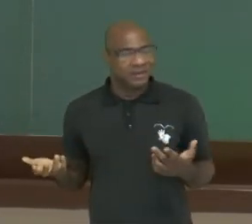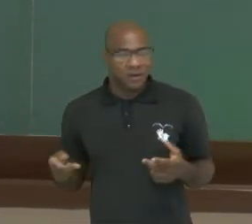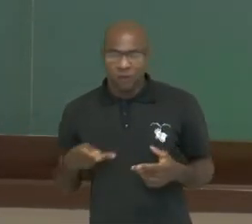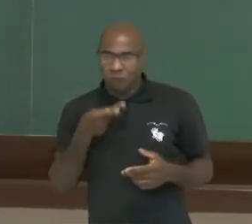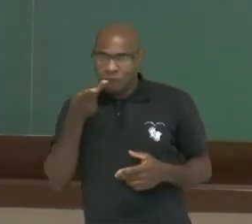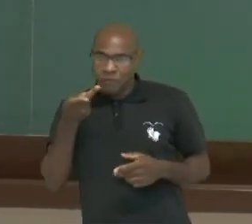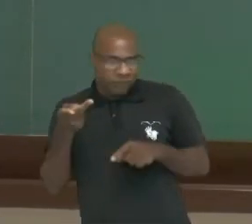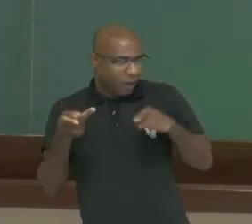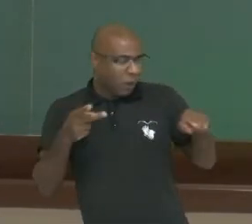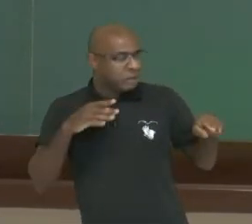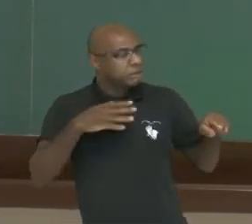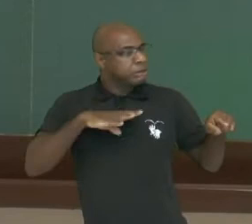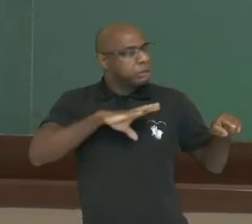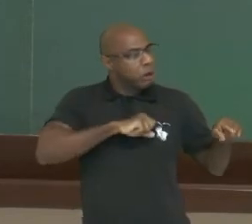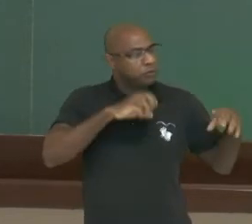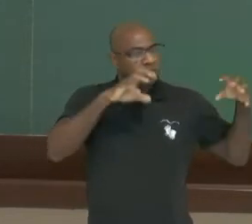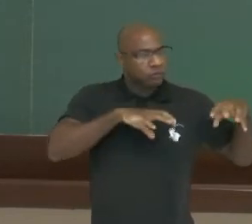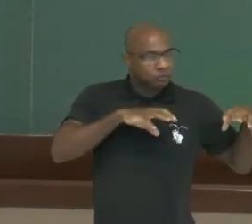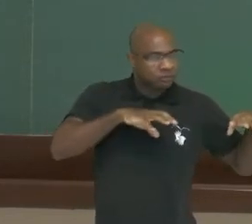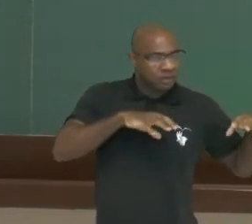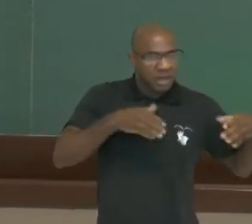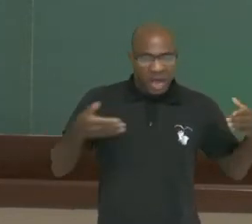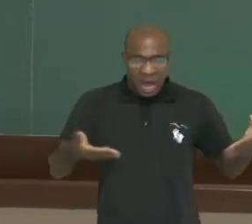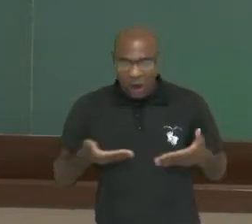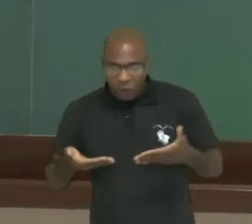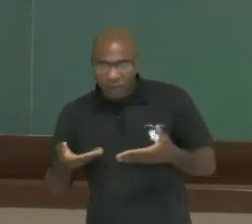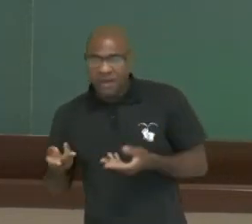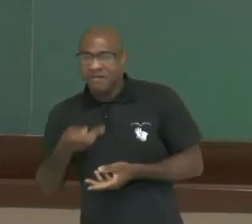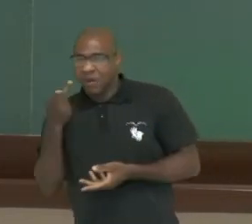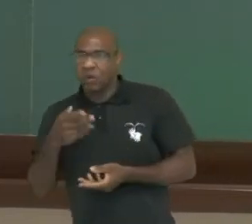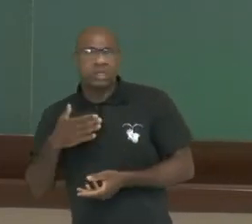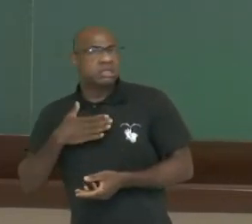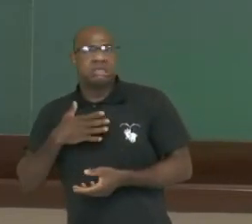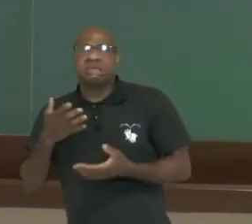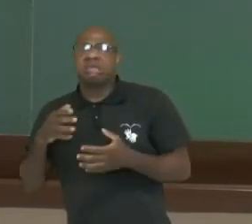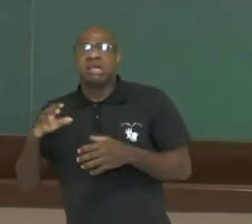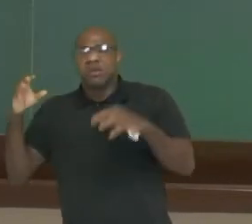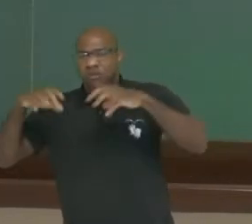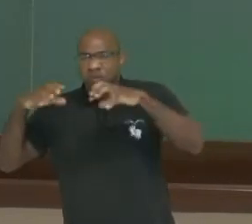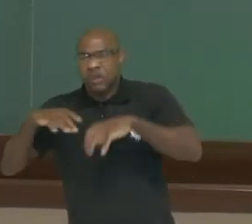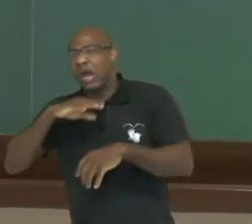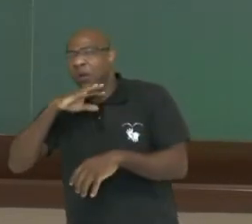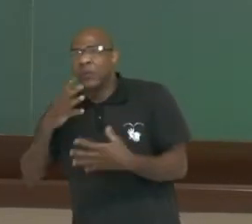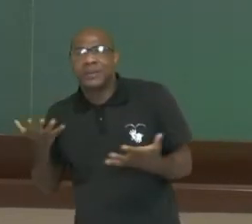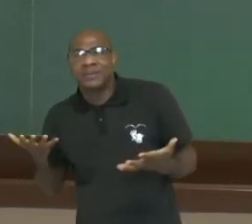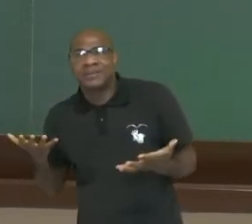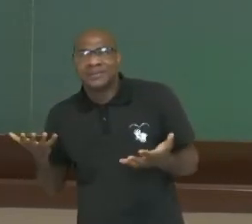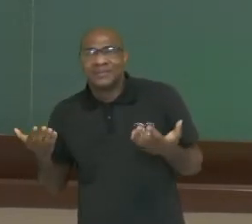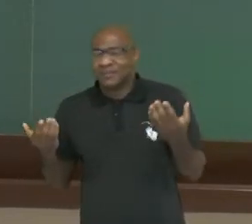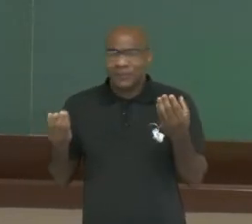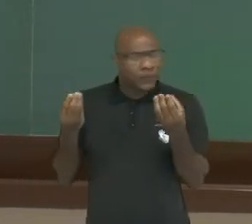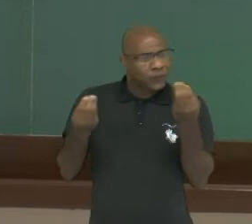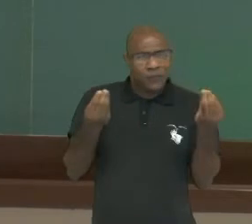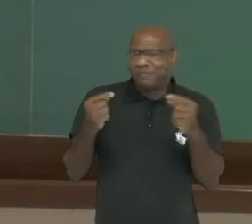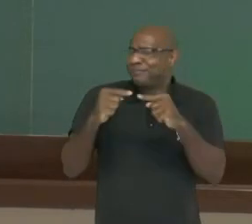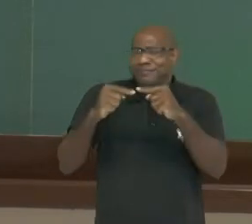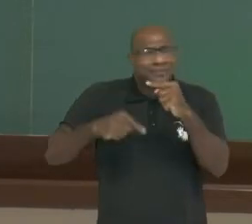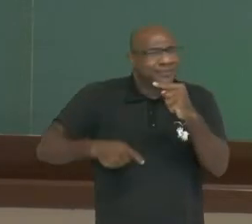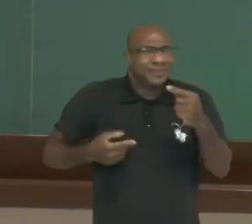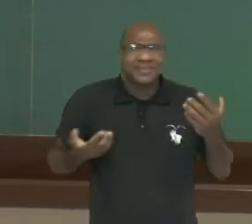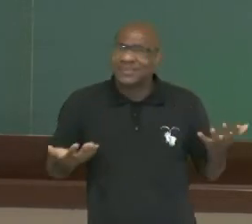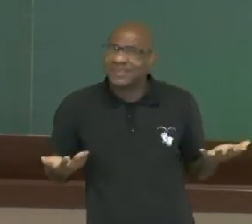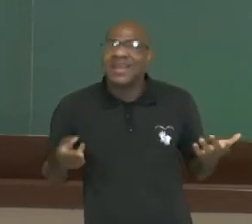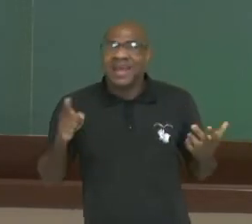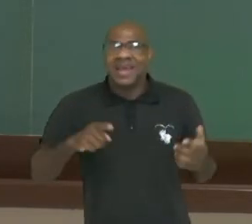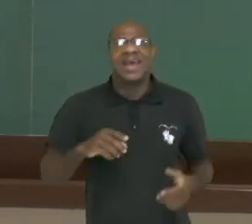do próprio texto. Eu escrever uma coisa e não ter sentido logo abaixo falar outra diferente. Lembra